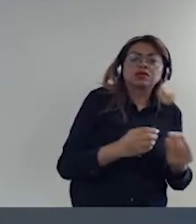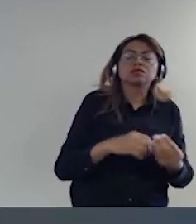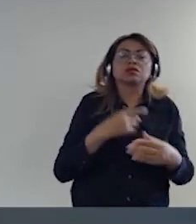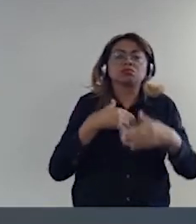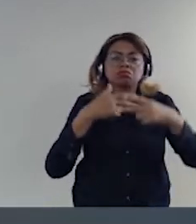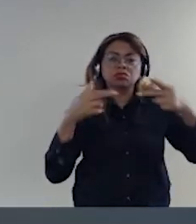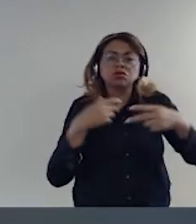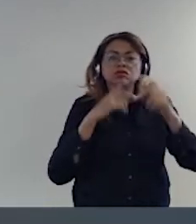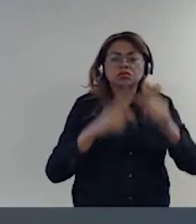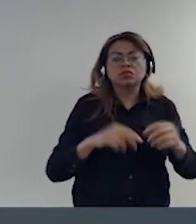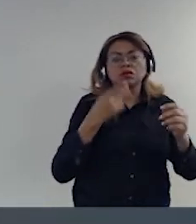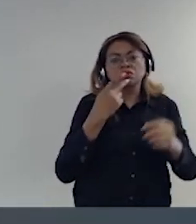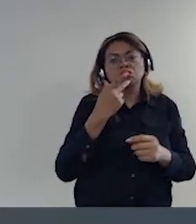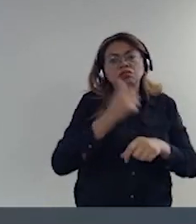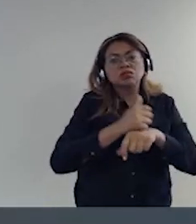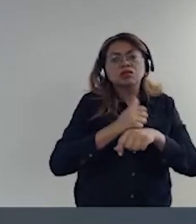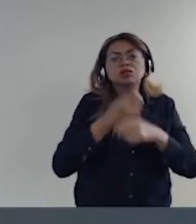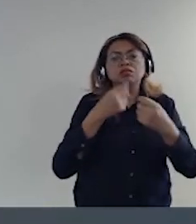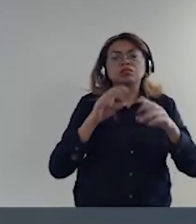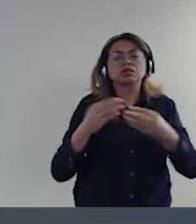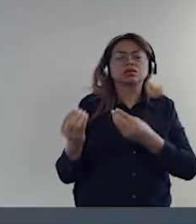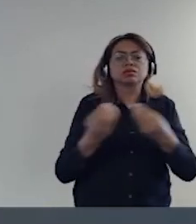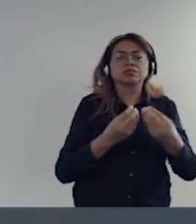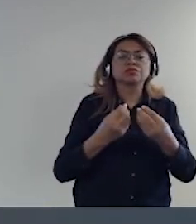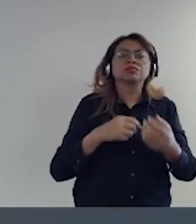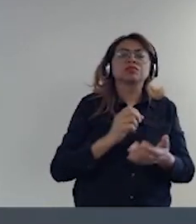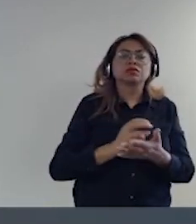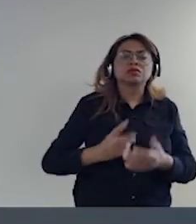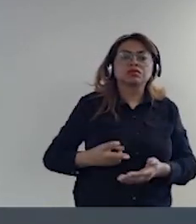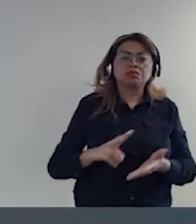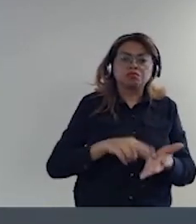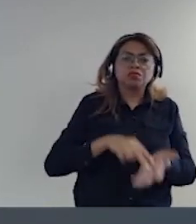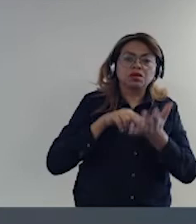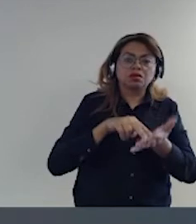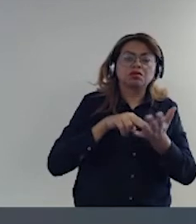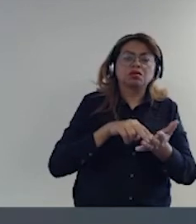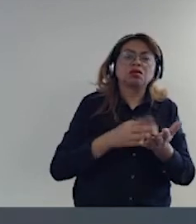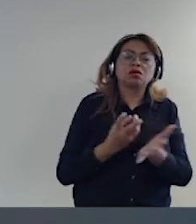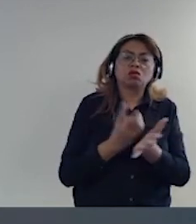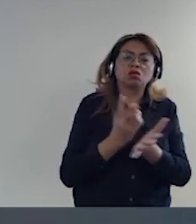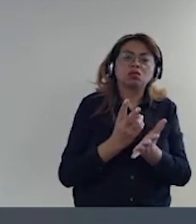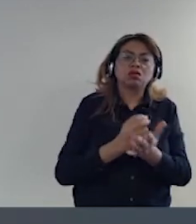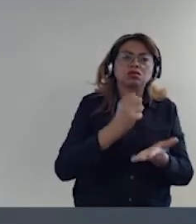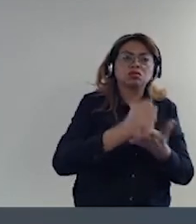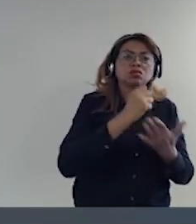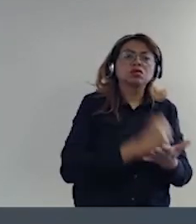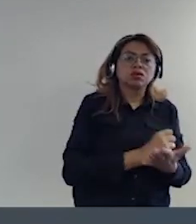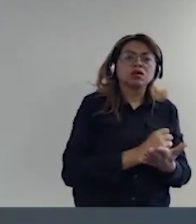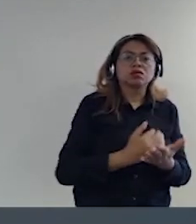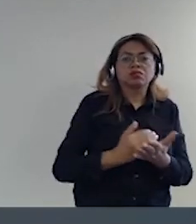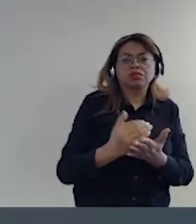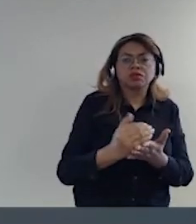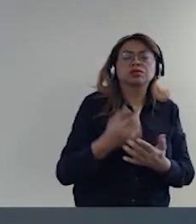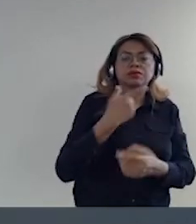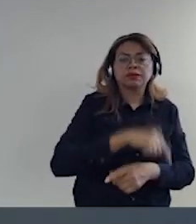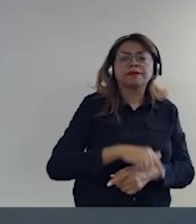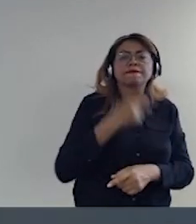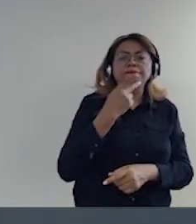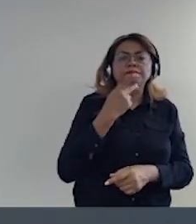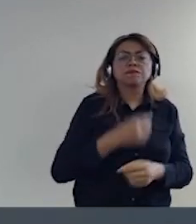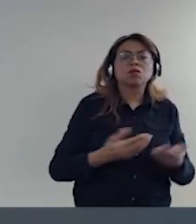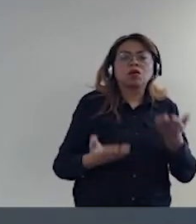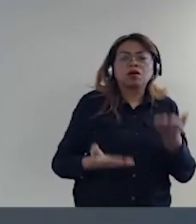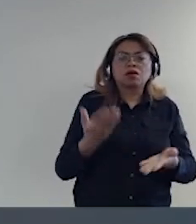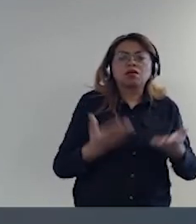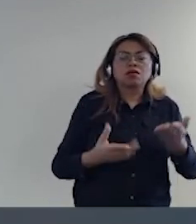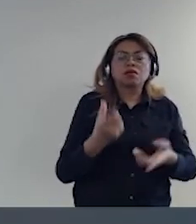ou a redução do seu proveito e, com isso, conservar o negócio. Então, o princípio, chamado princípio do equilíbrio econômico,